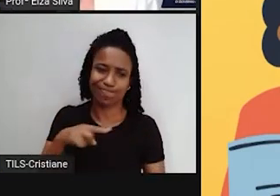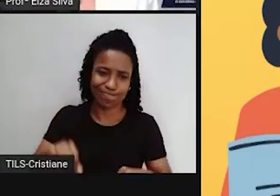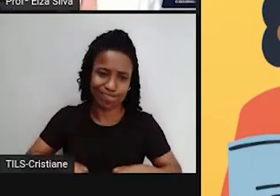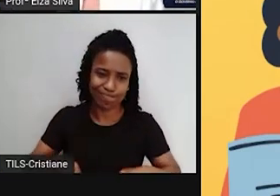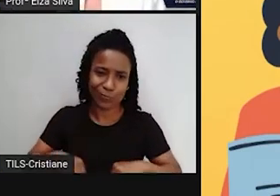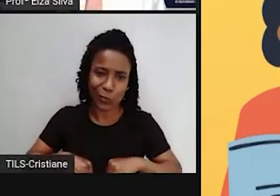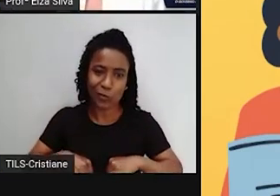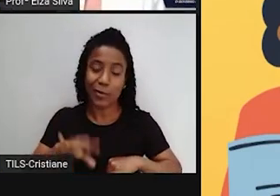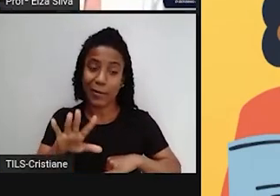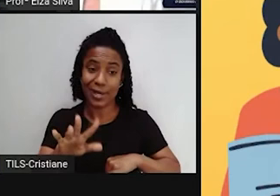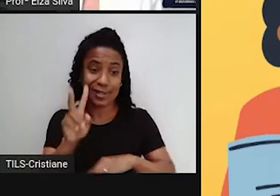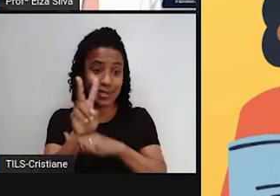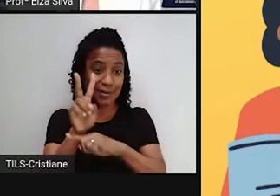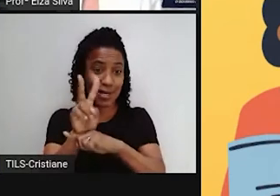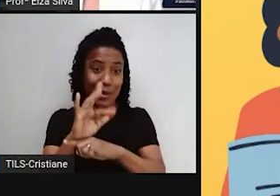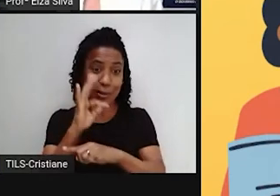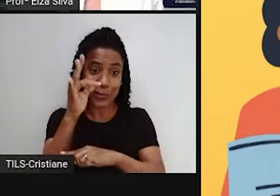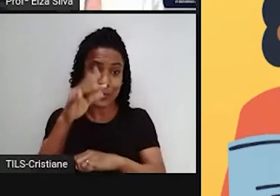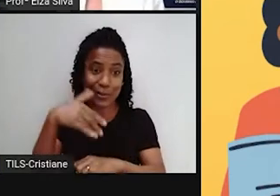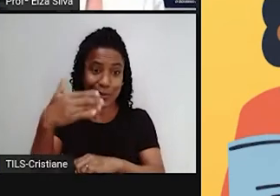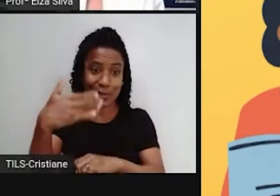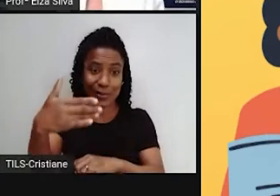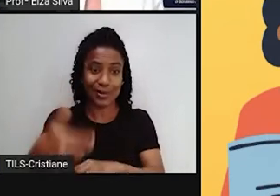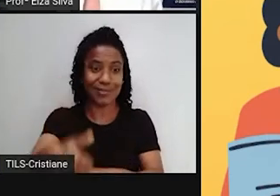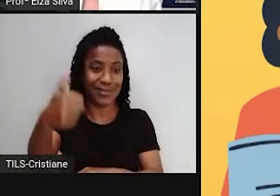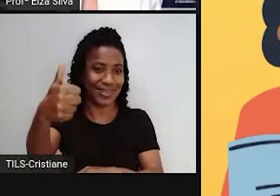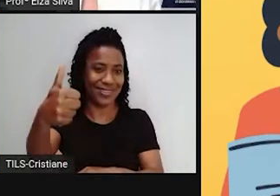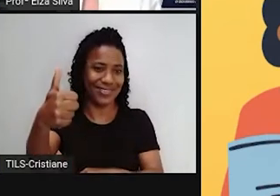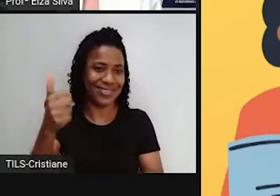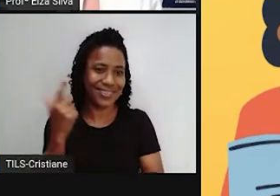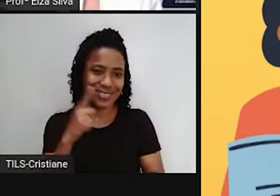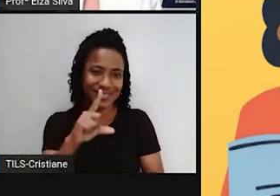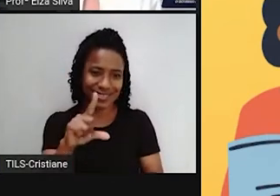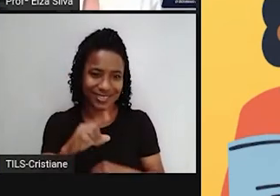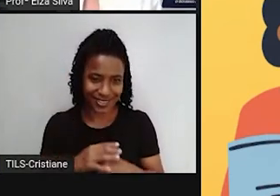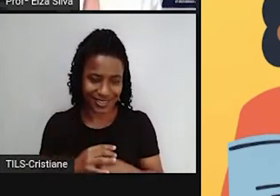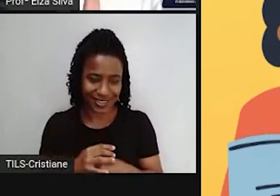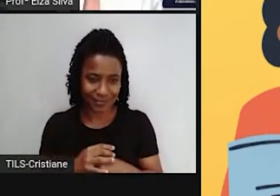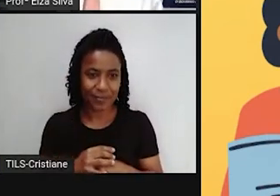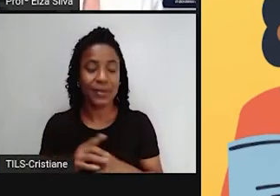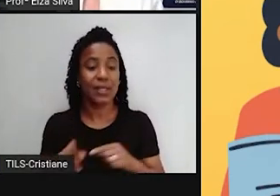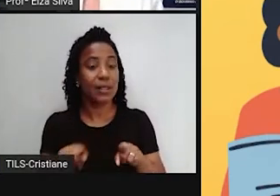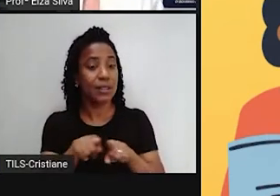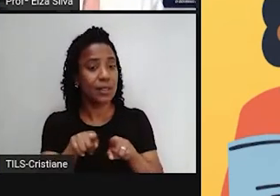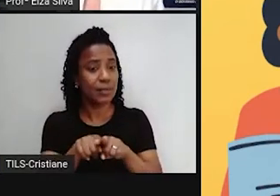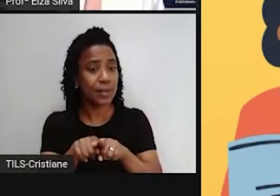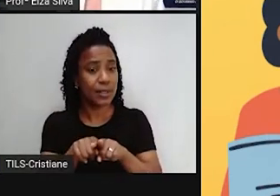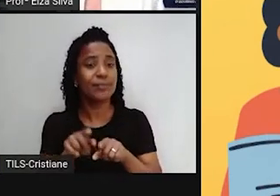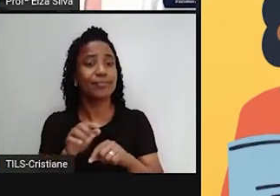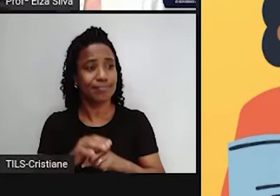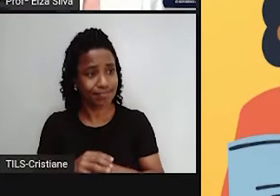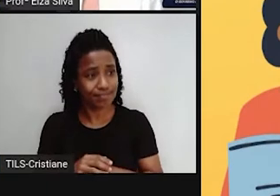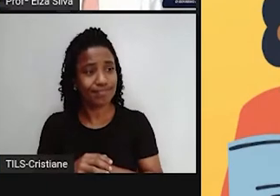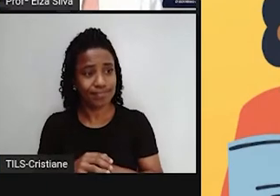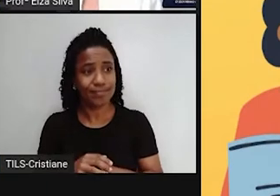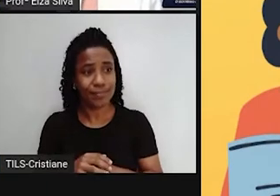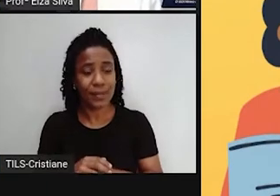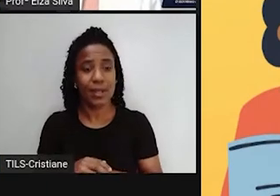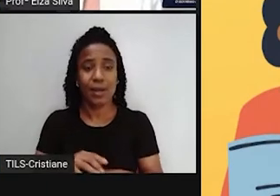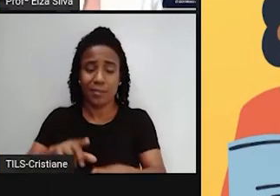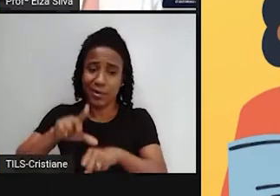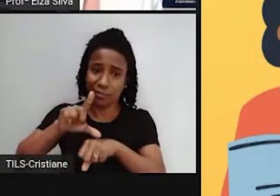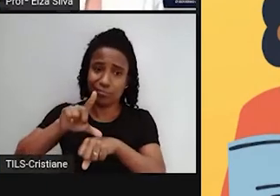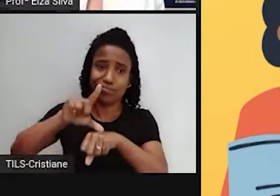Segundo, o que ele nos diz, né? Antes tarde do que nunca. Ele nos ensina que nunca devemos deixar